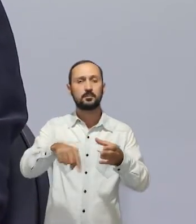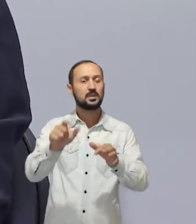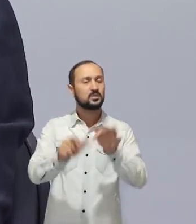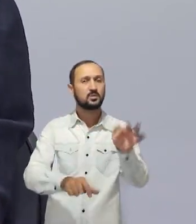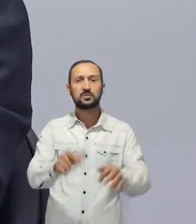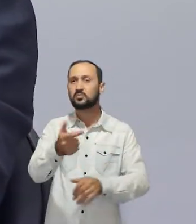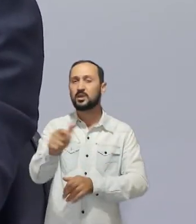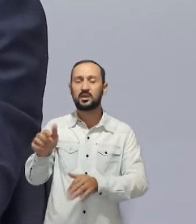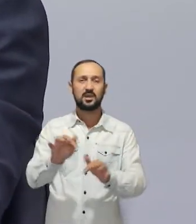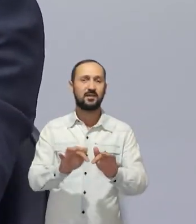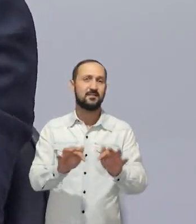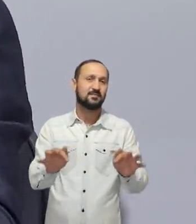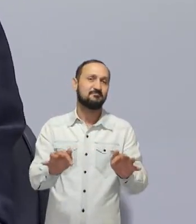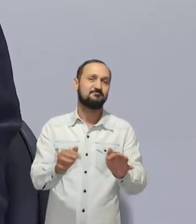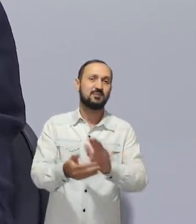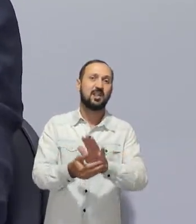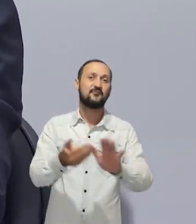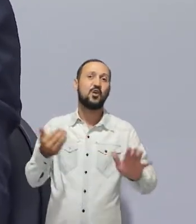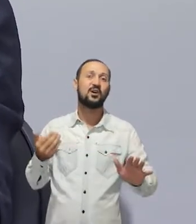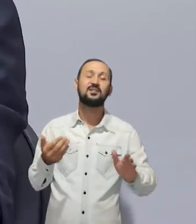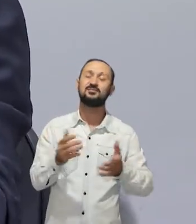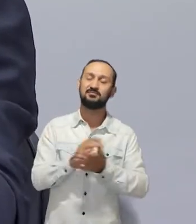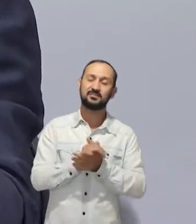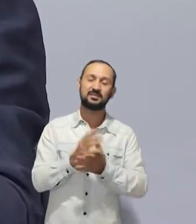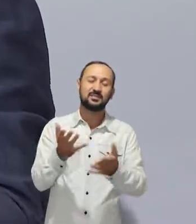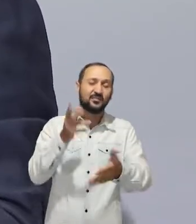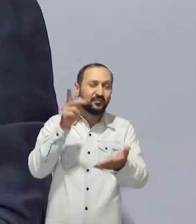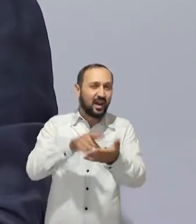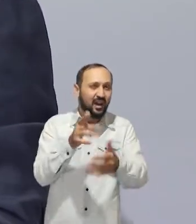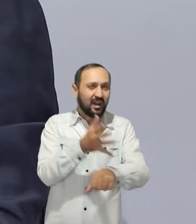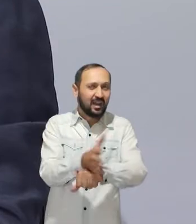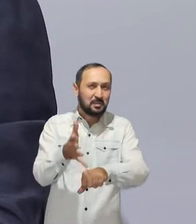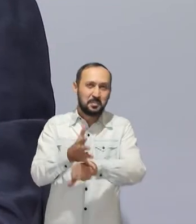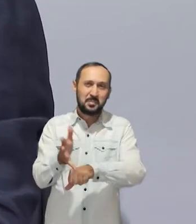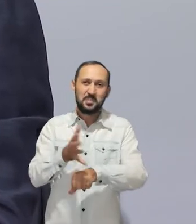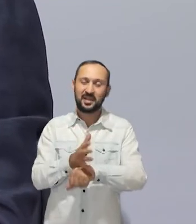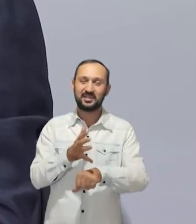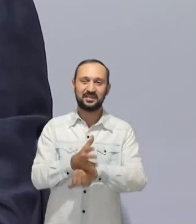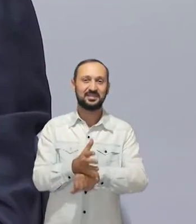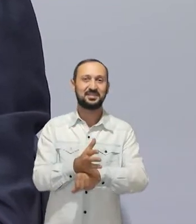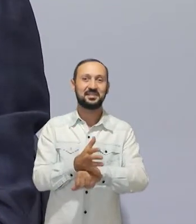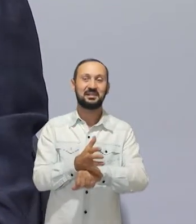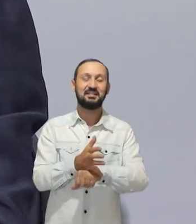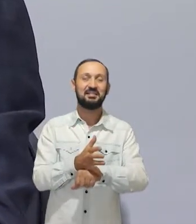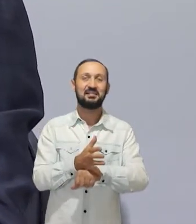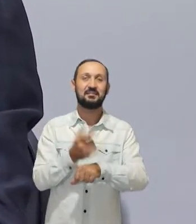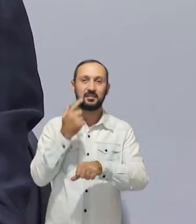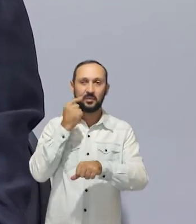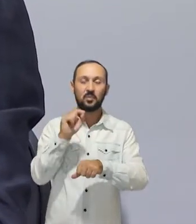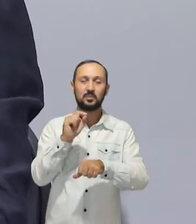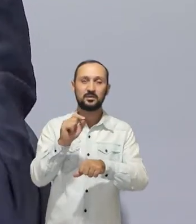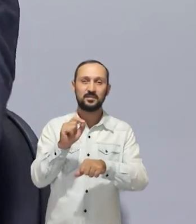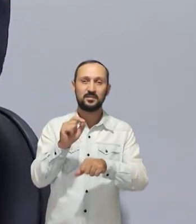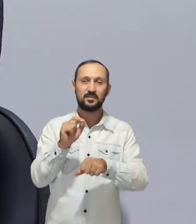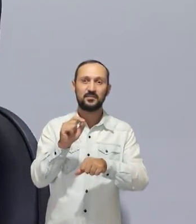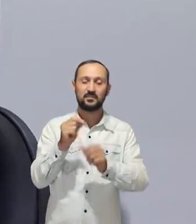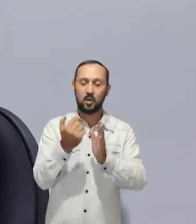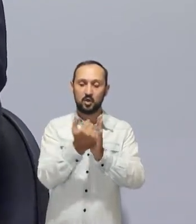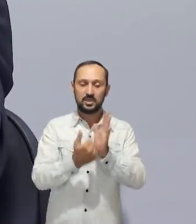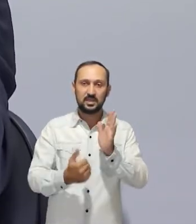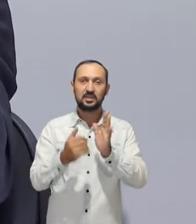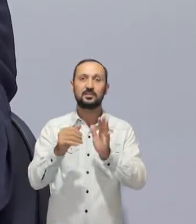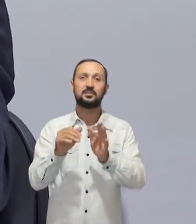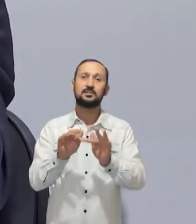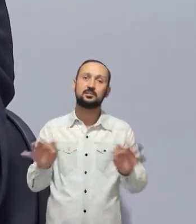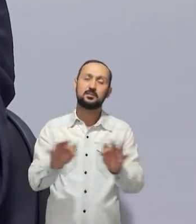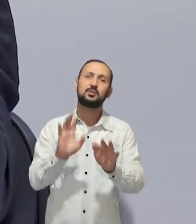tributadas. Então, na prática, com a dedução simplificada, essas pessoas que hoje já